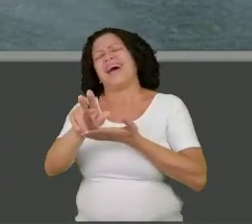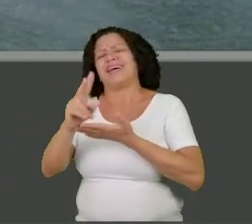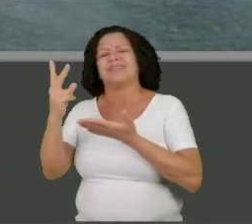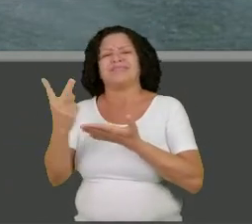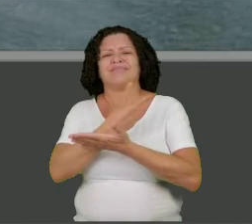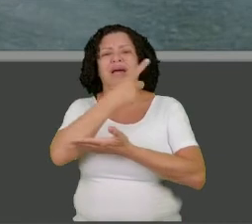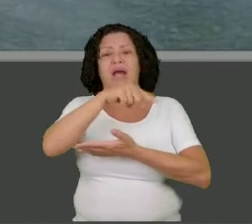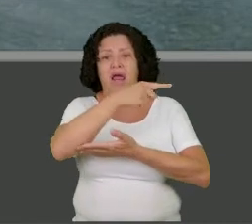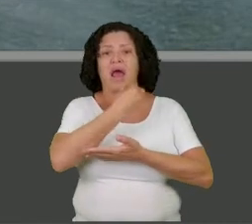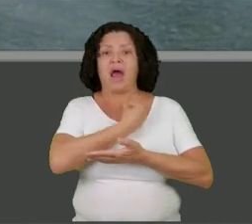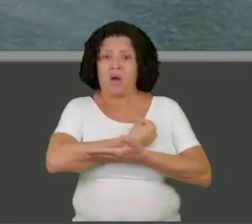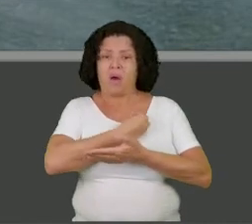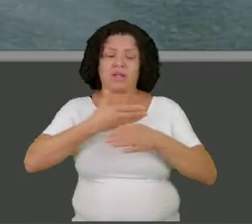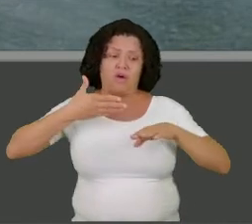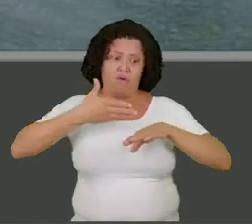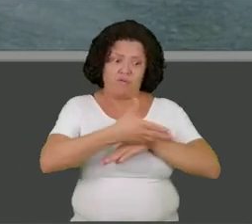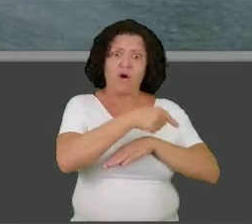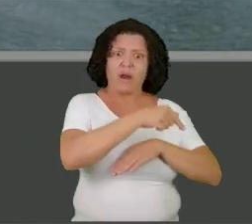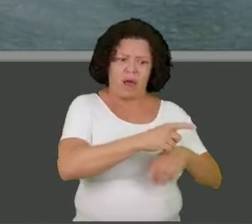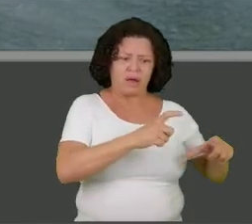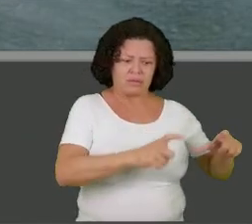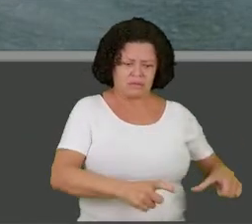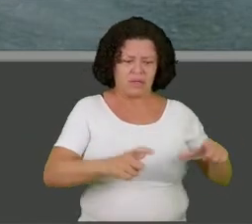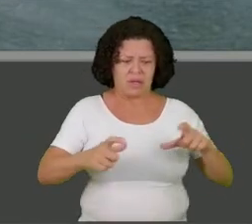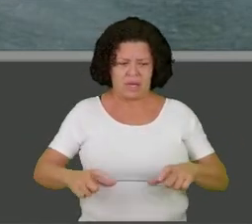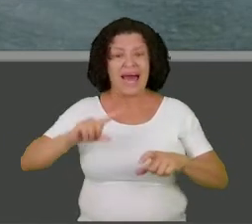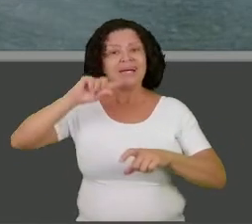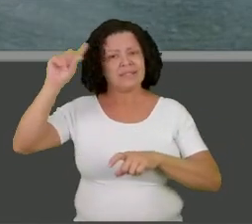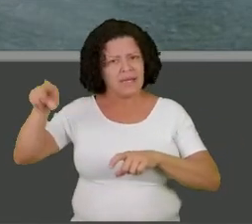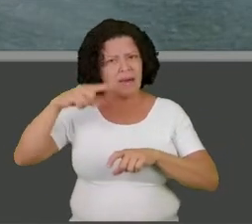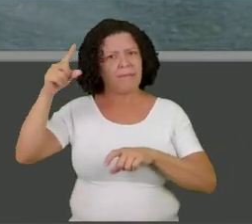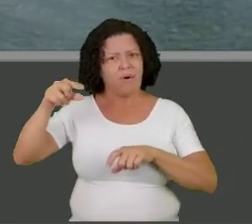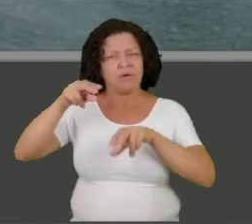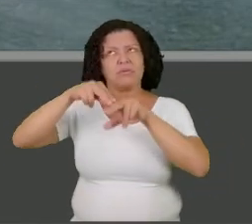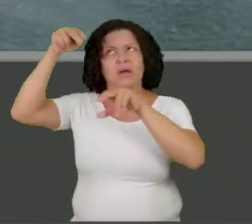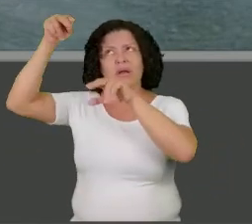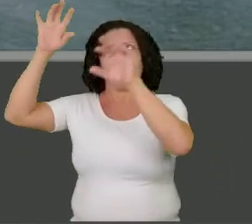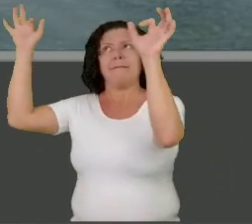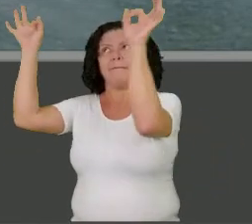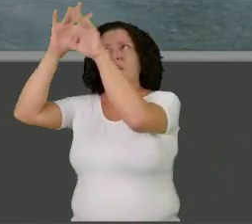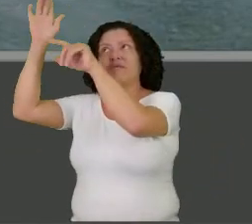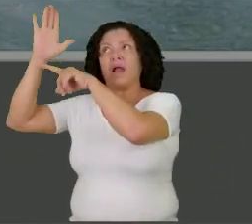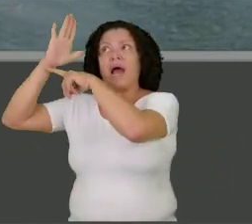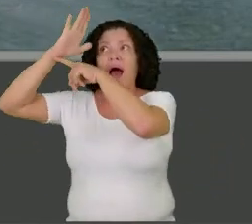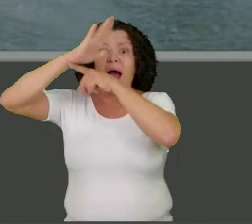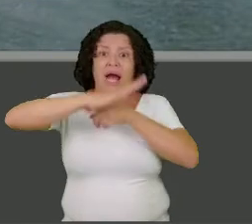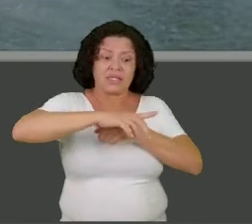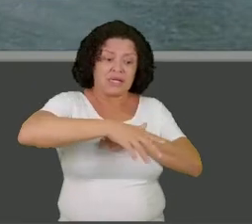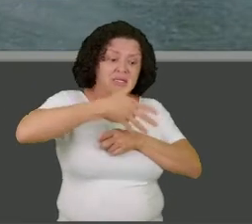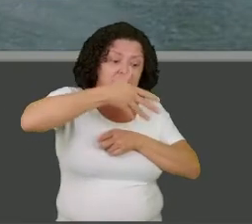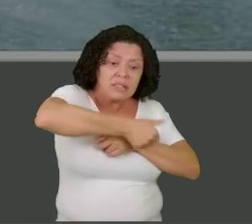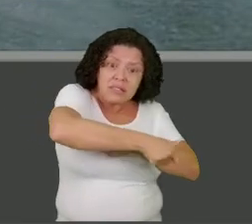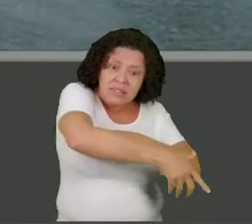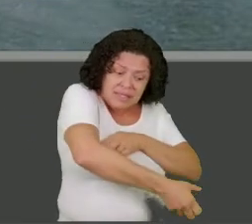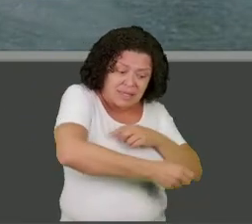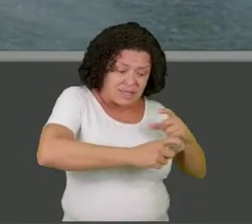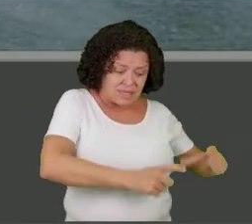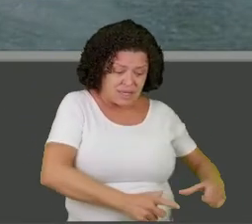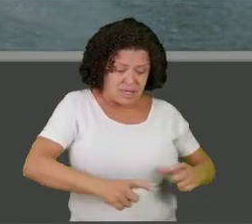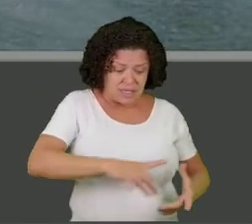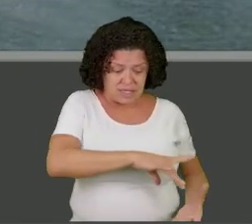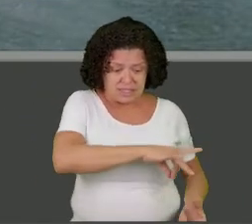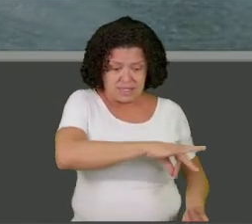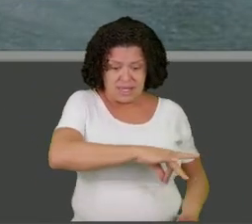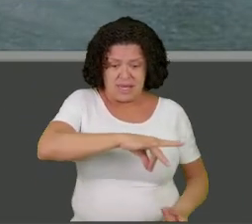espiritual diversas ocasiões em que ele foi até a região umbralina, depois já de refeito, ajudar nos trabalhos